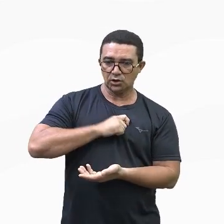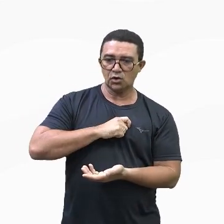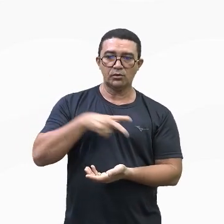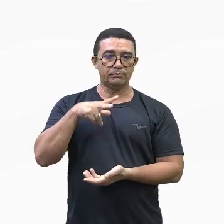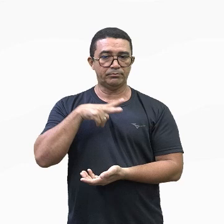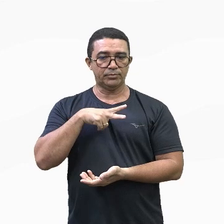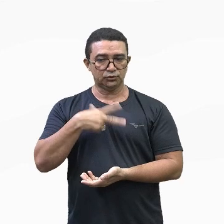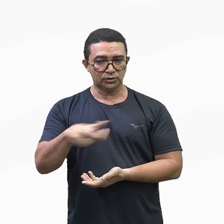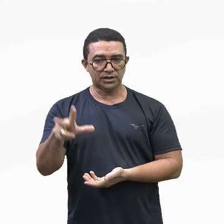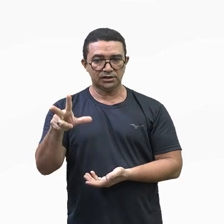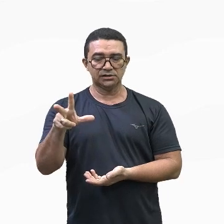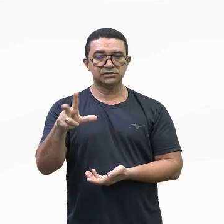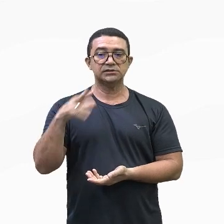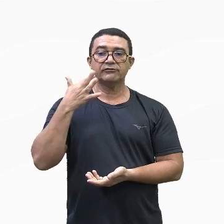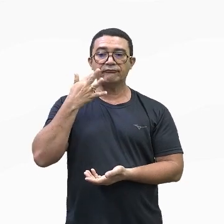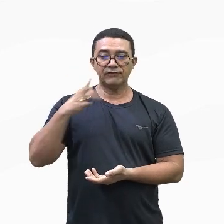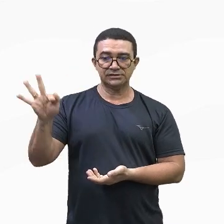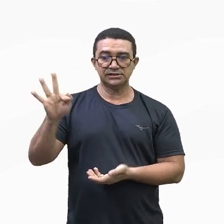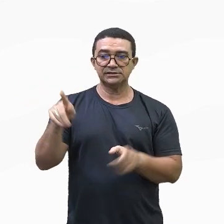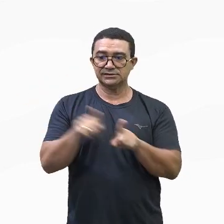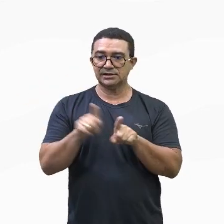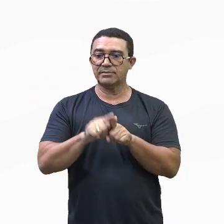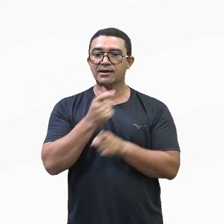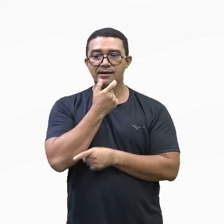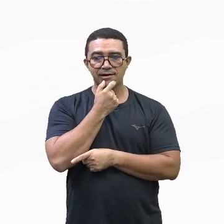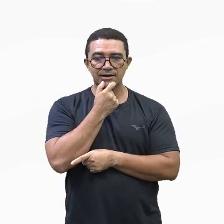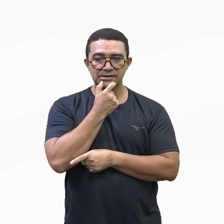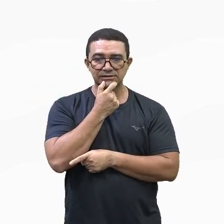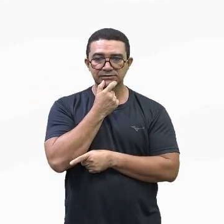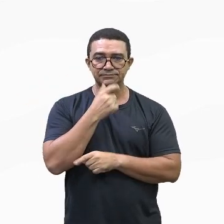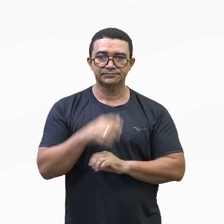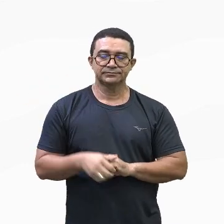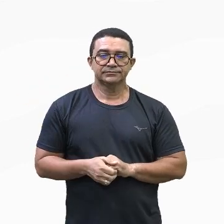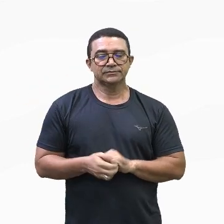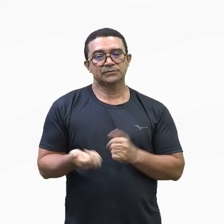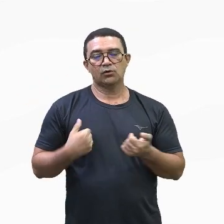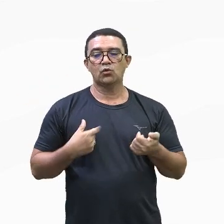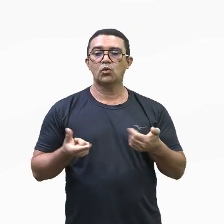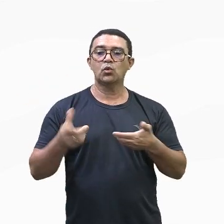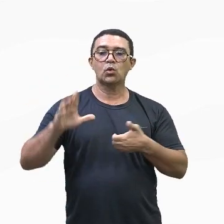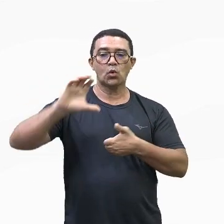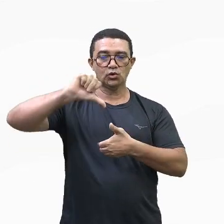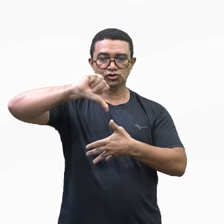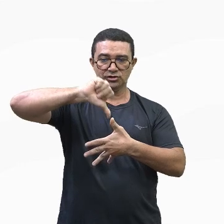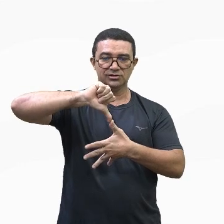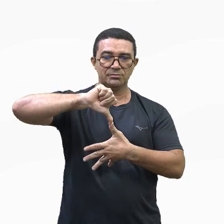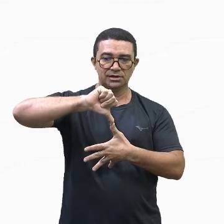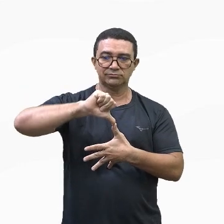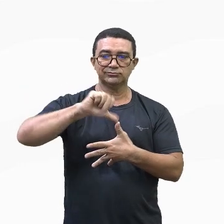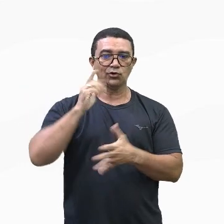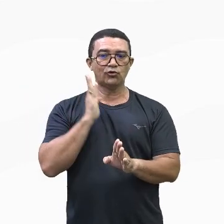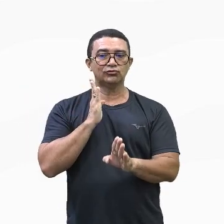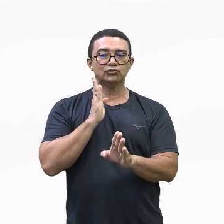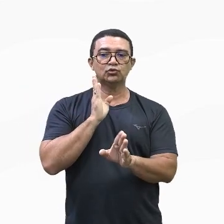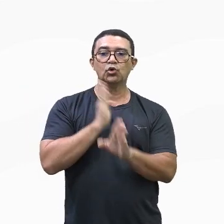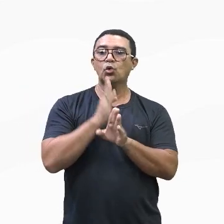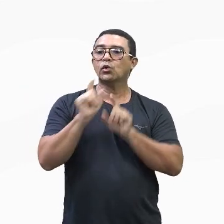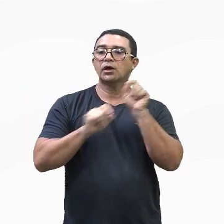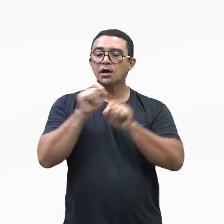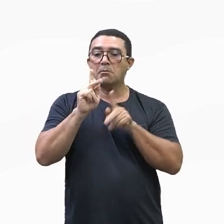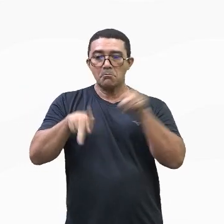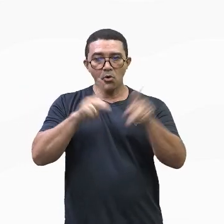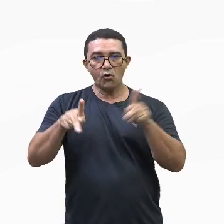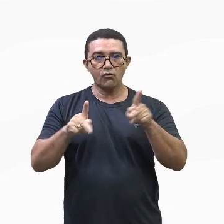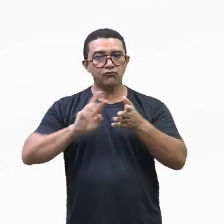franceses e ingleses. Chegaram até o continente americano e encontraram um povo com características